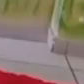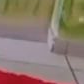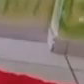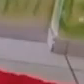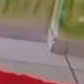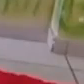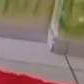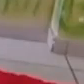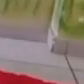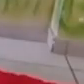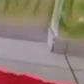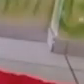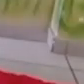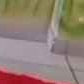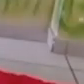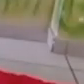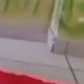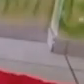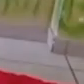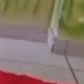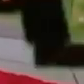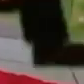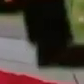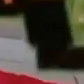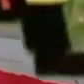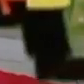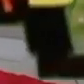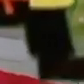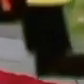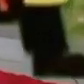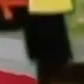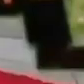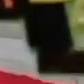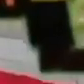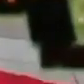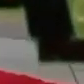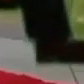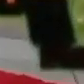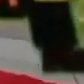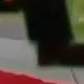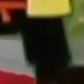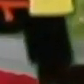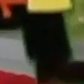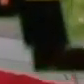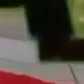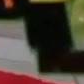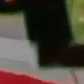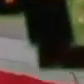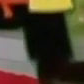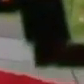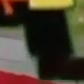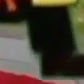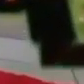Versos vou contar. Vou contar de um sertanejo que, por ouvir de sua mulher um